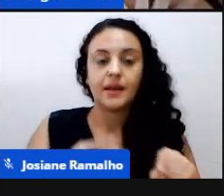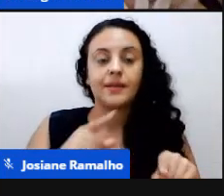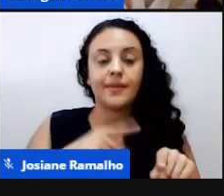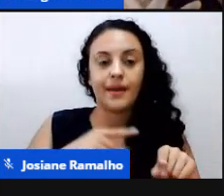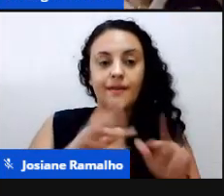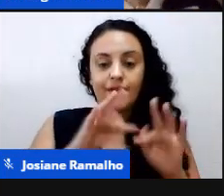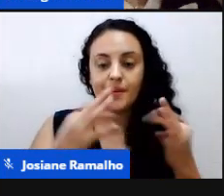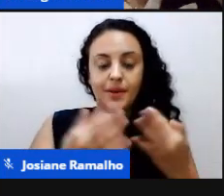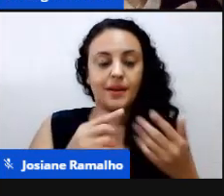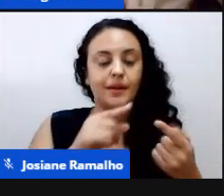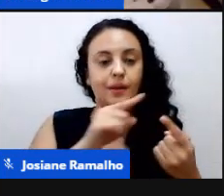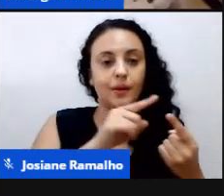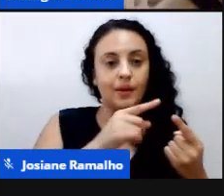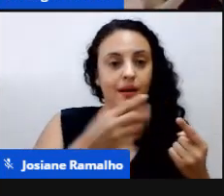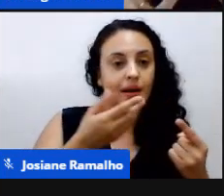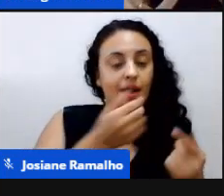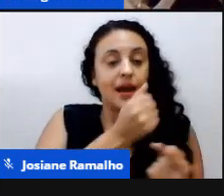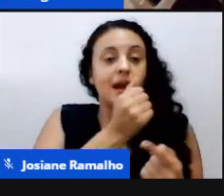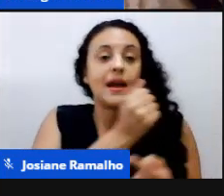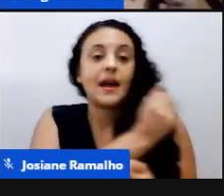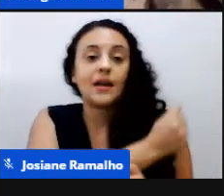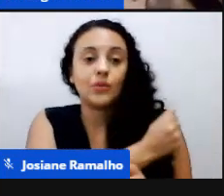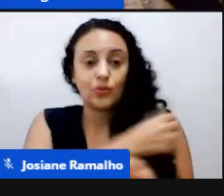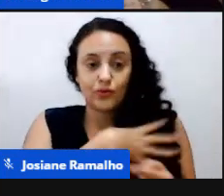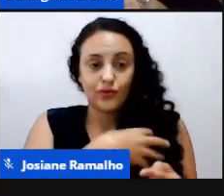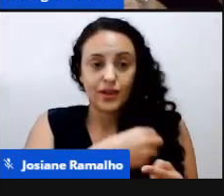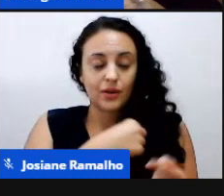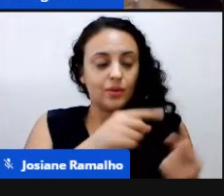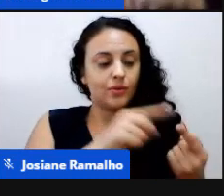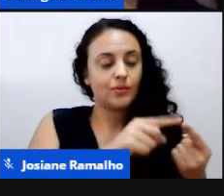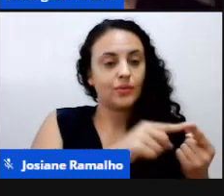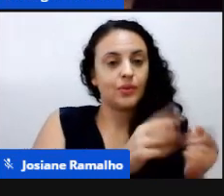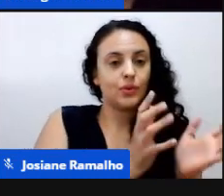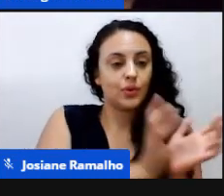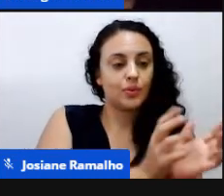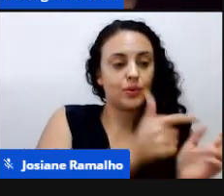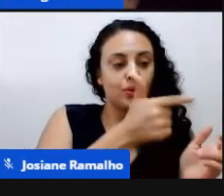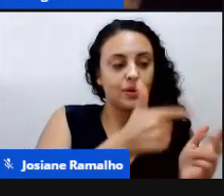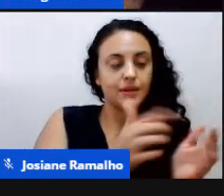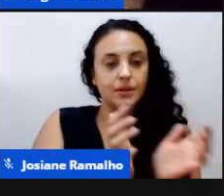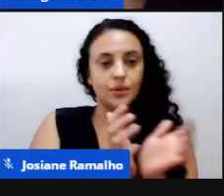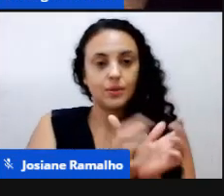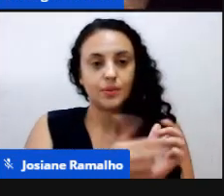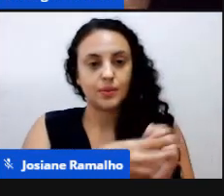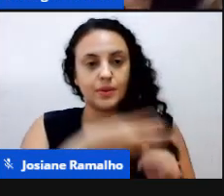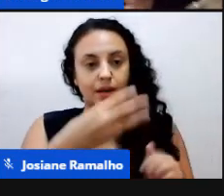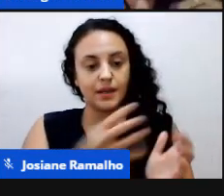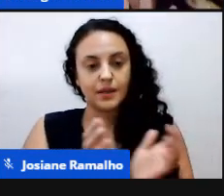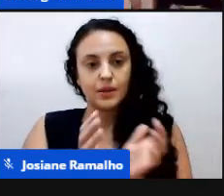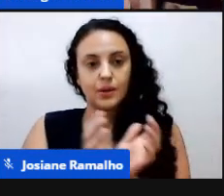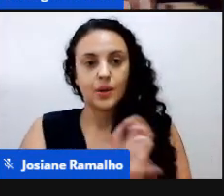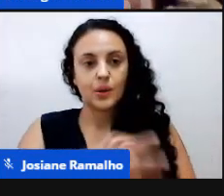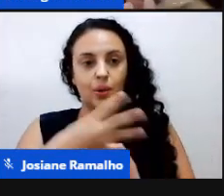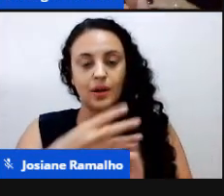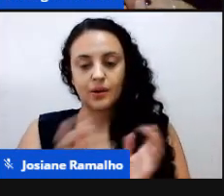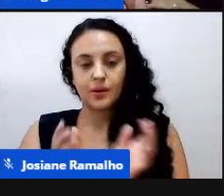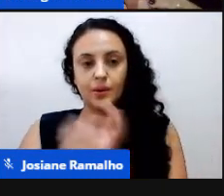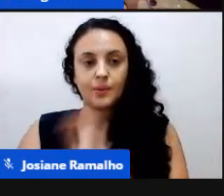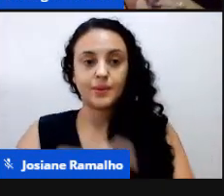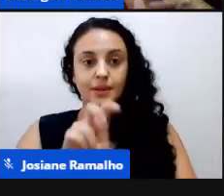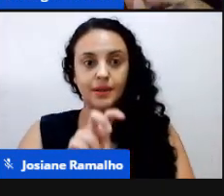2, outra no grupo 3, outra no grupo 4, outra no grupo 5, que é a escadinha, que a gente sabe. Exatamente. Ele vai lá,